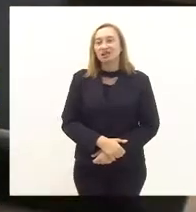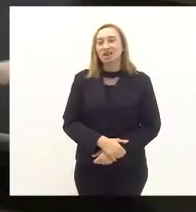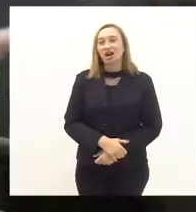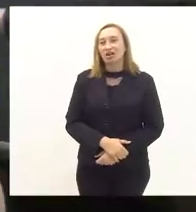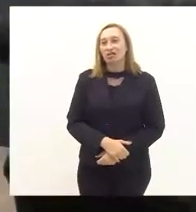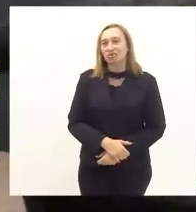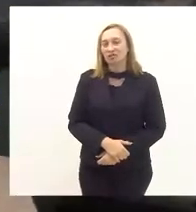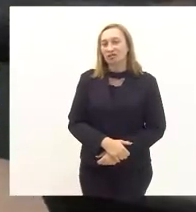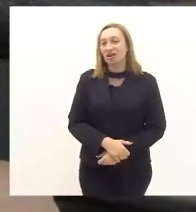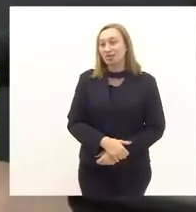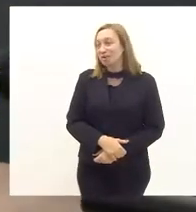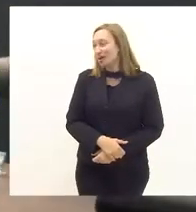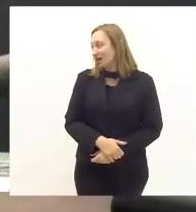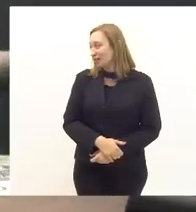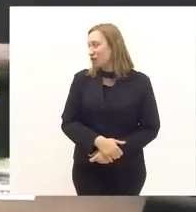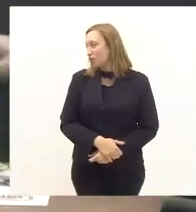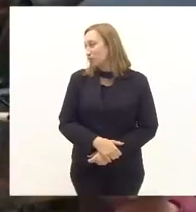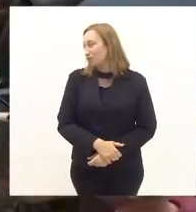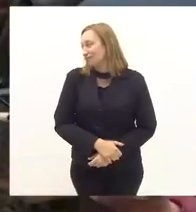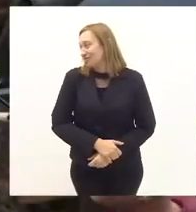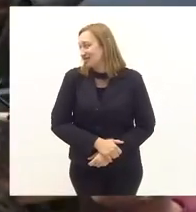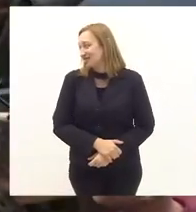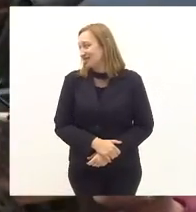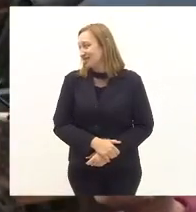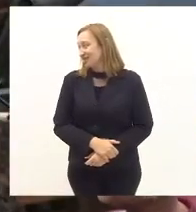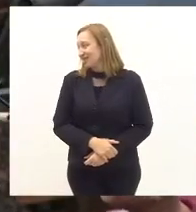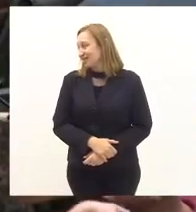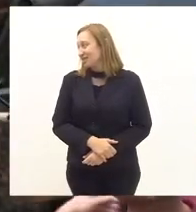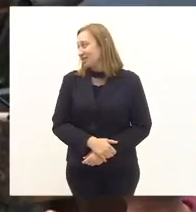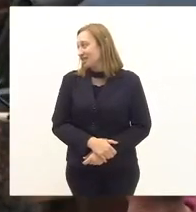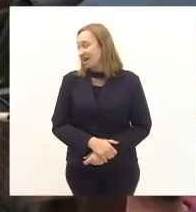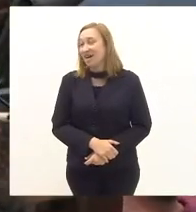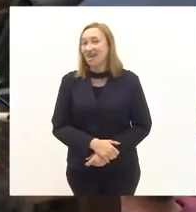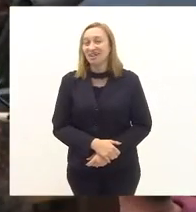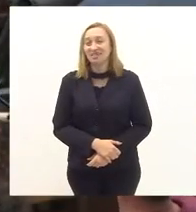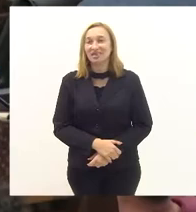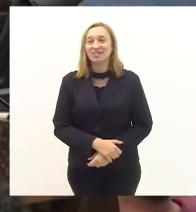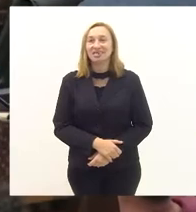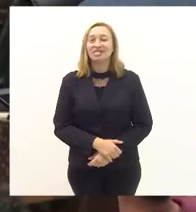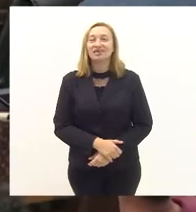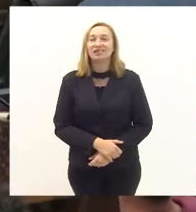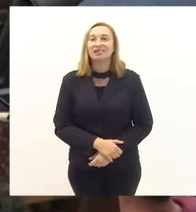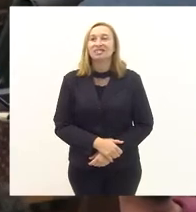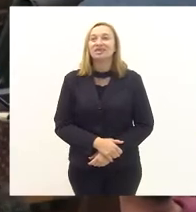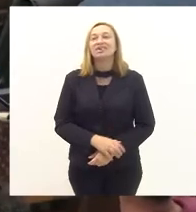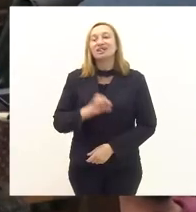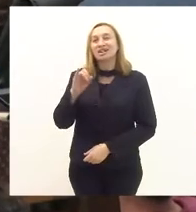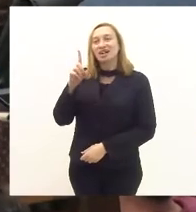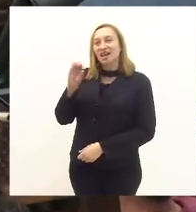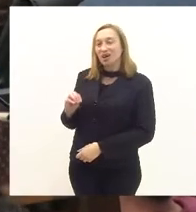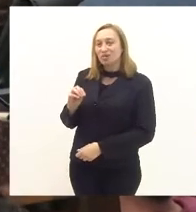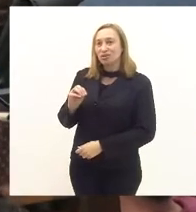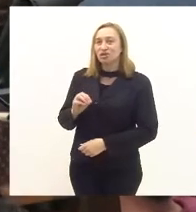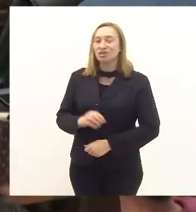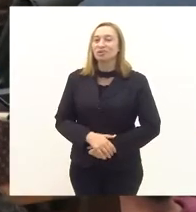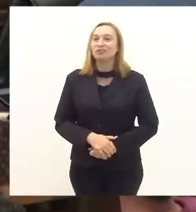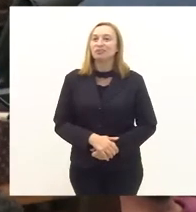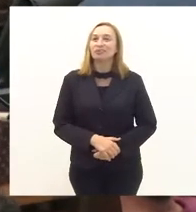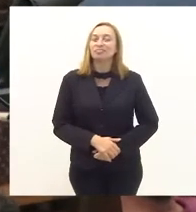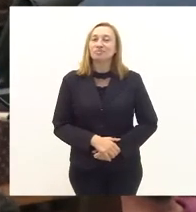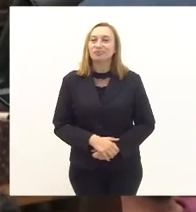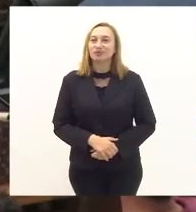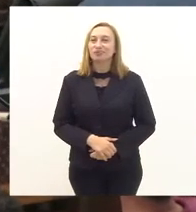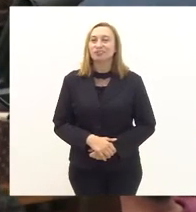Olha, vamos ouvir agora a Cláudia Gonçalves, que é pró-reitora de Extensão